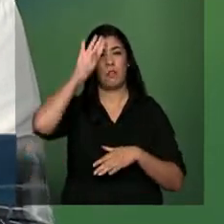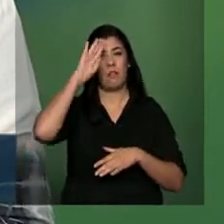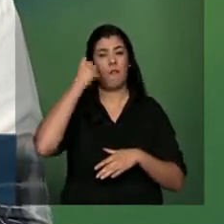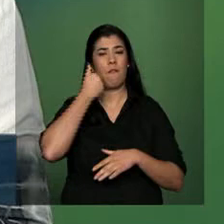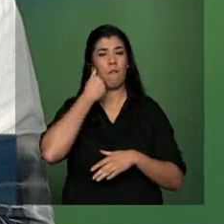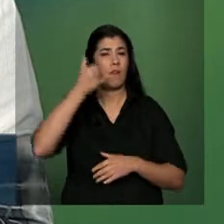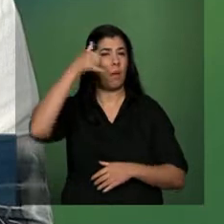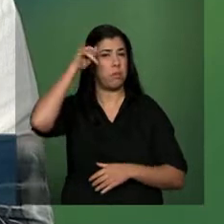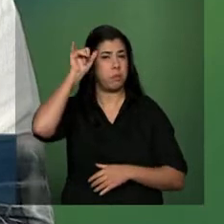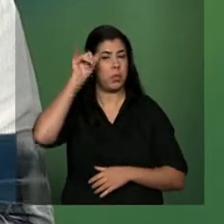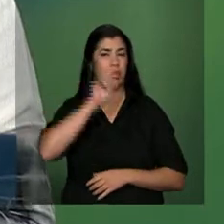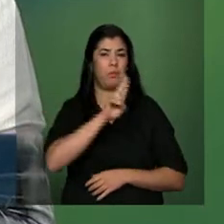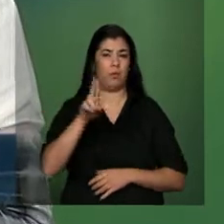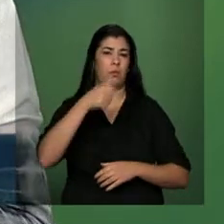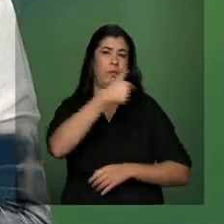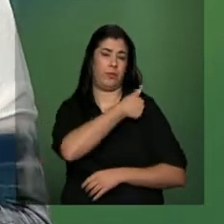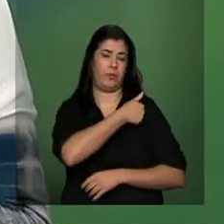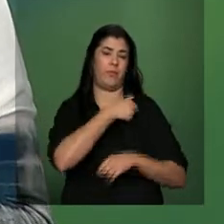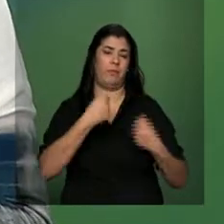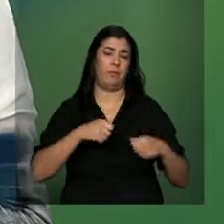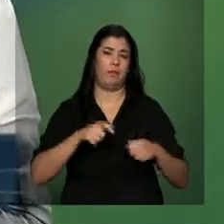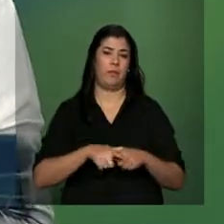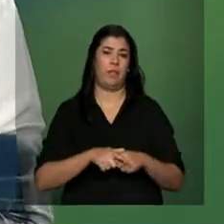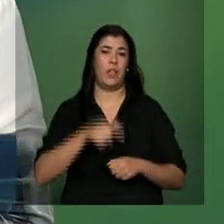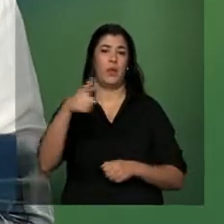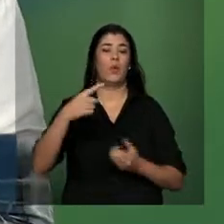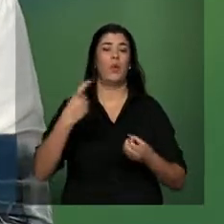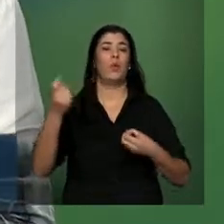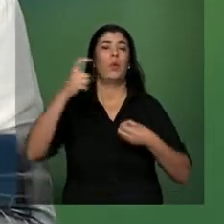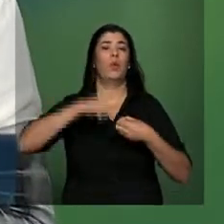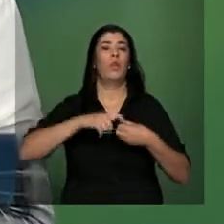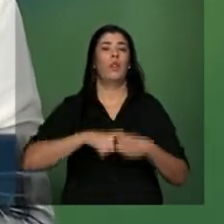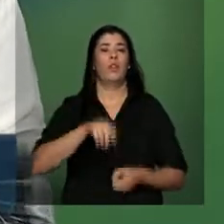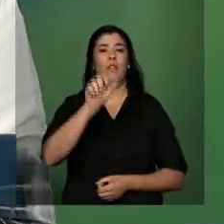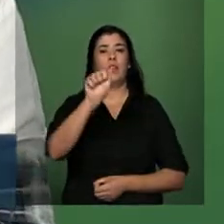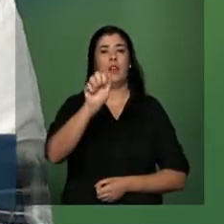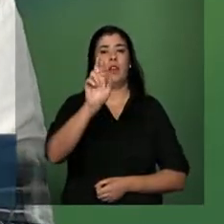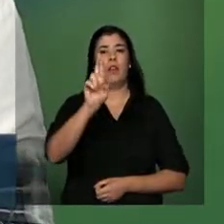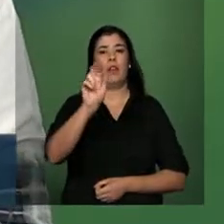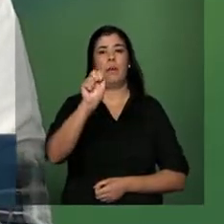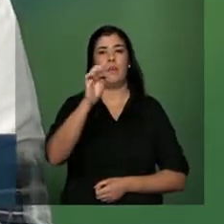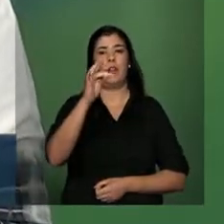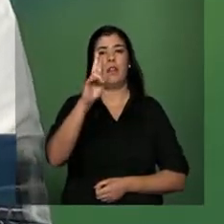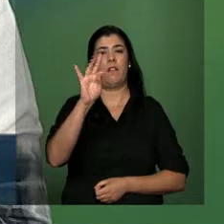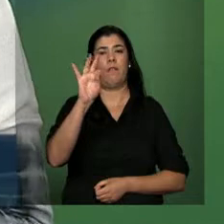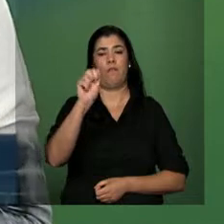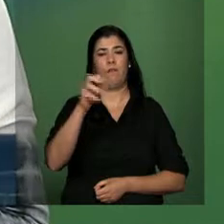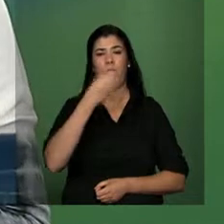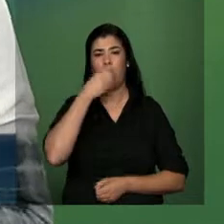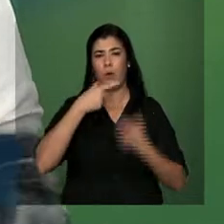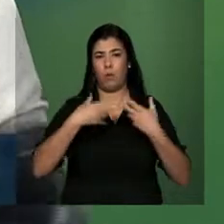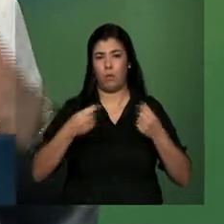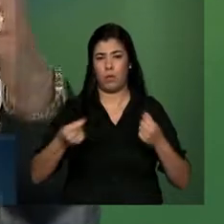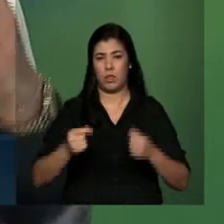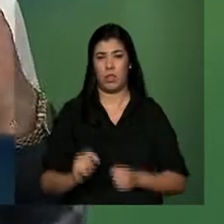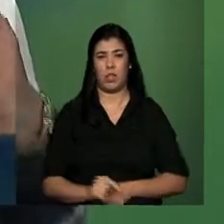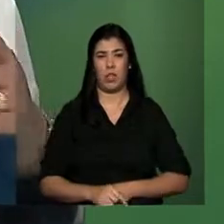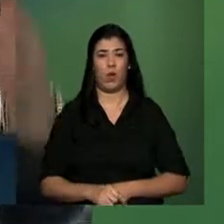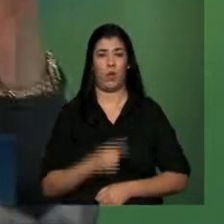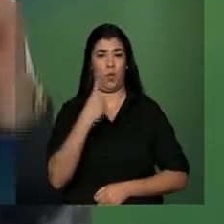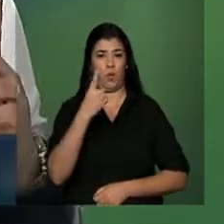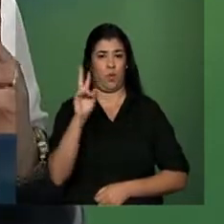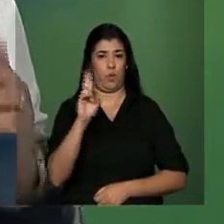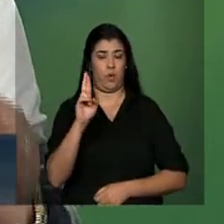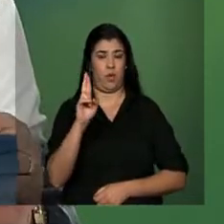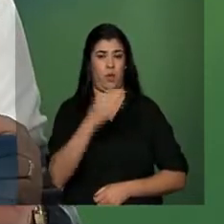um convênio com a Abrafrutas. A cada um real que o Ministério colocar, a Abrafrutas vai colocar outro real. Então, ali nós